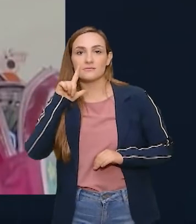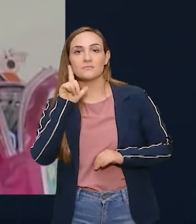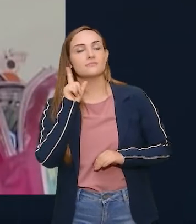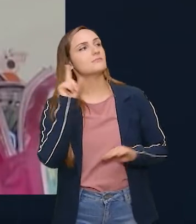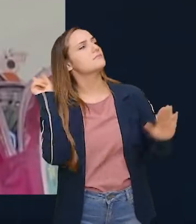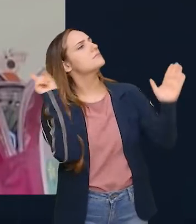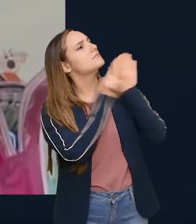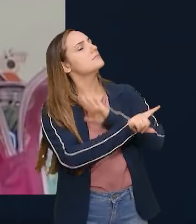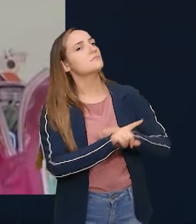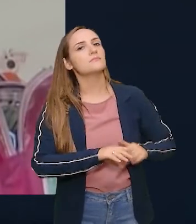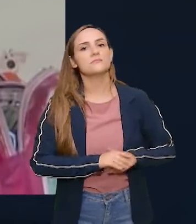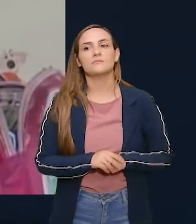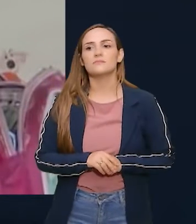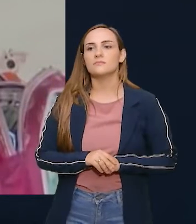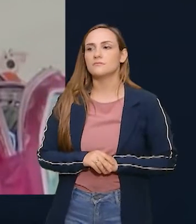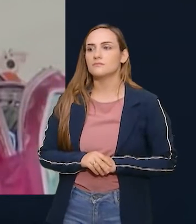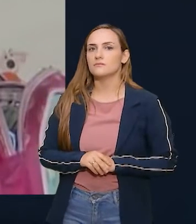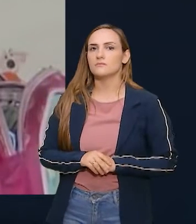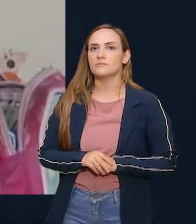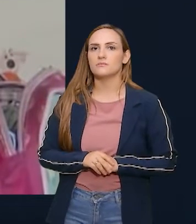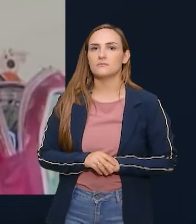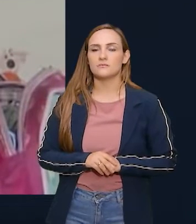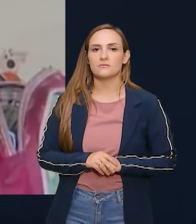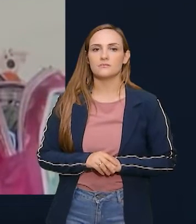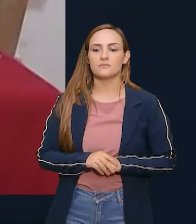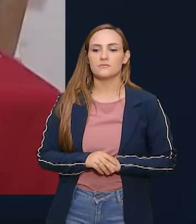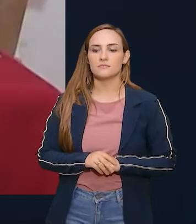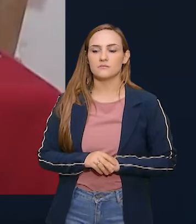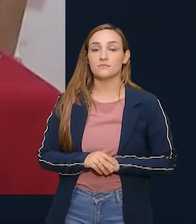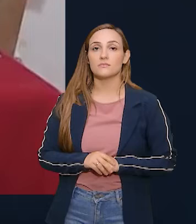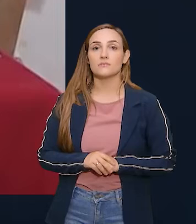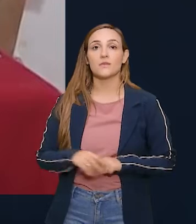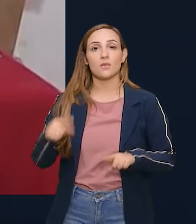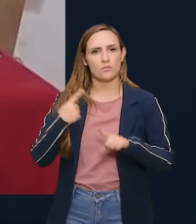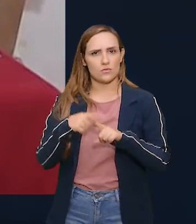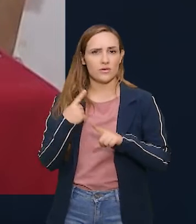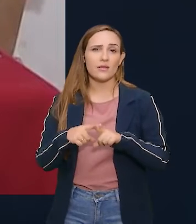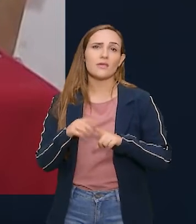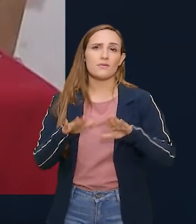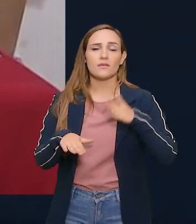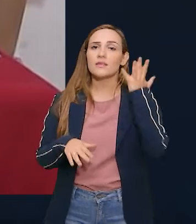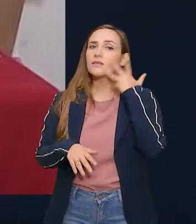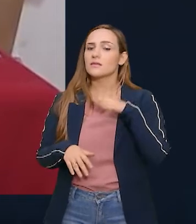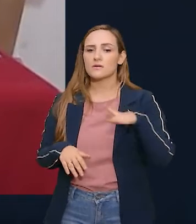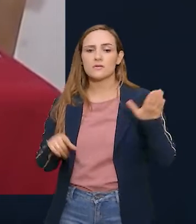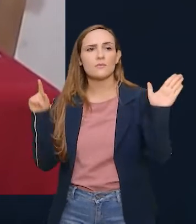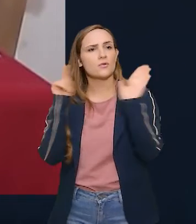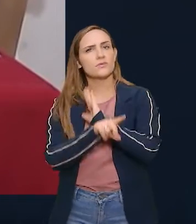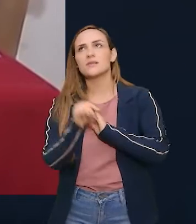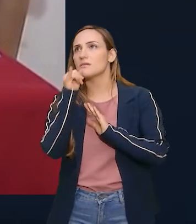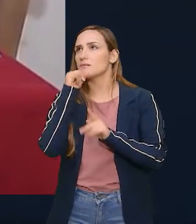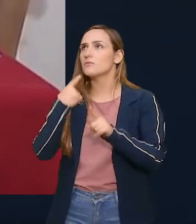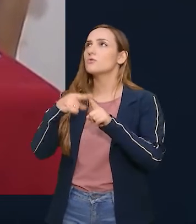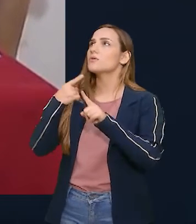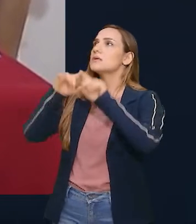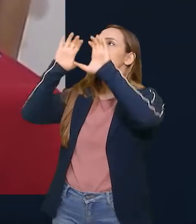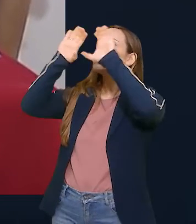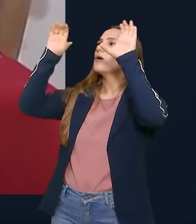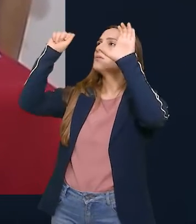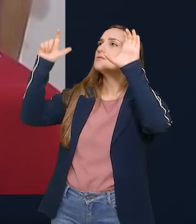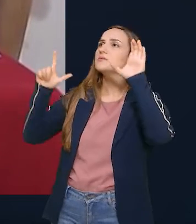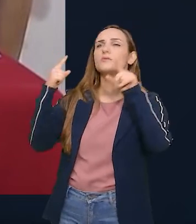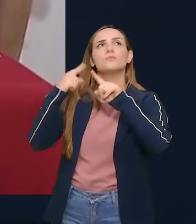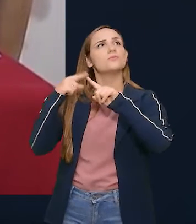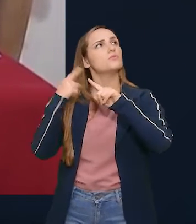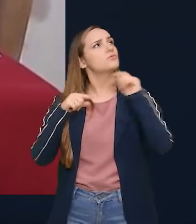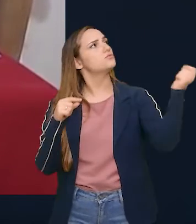que a Mel fez para Grace Kellen foi de assustar. O que eu lia sobre maternidade é que as crianças perguntavam: mãe, por